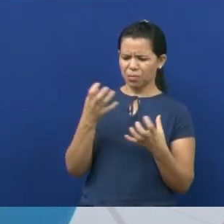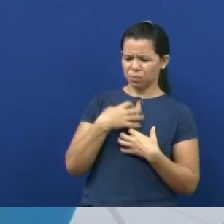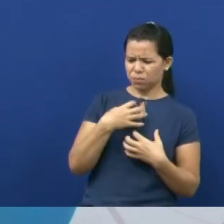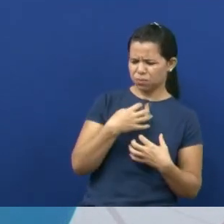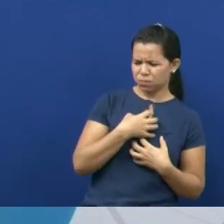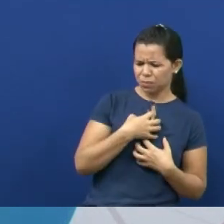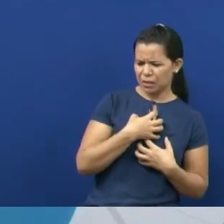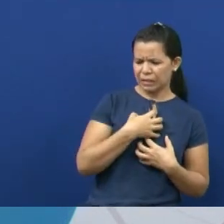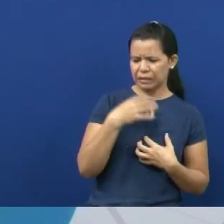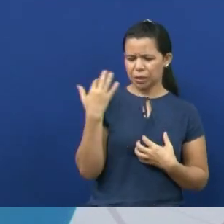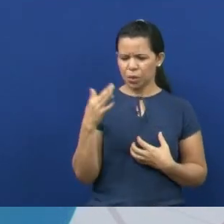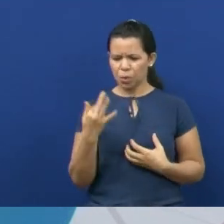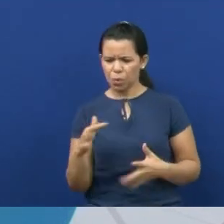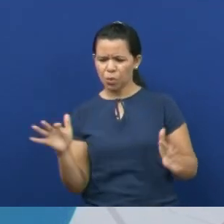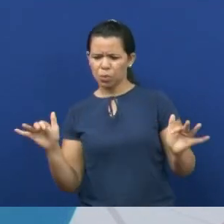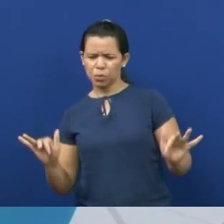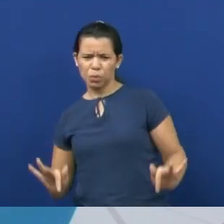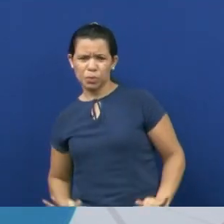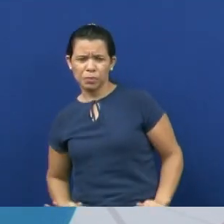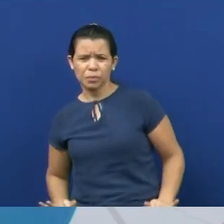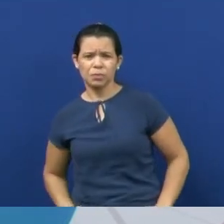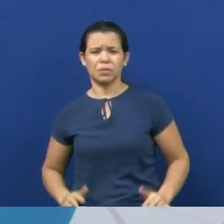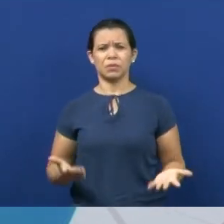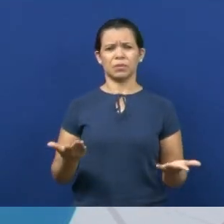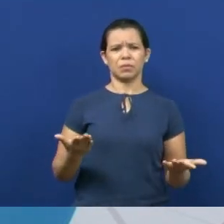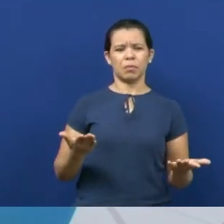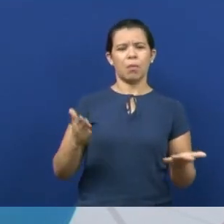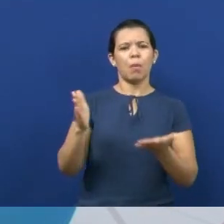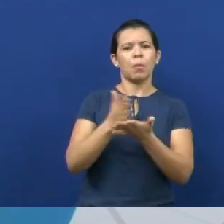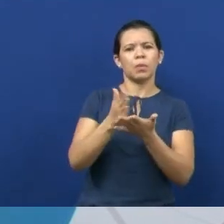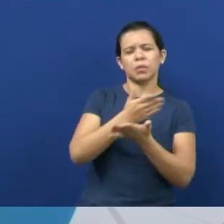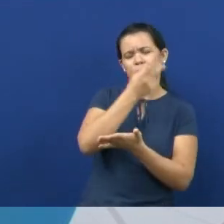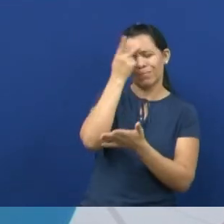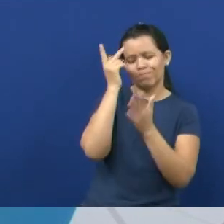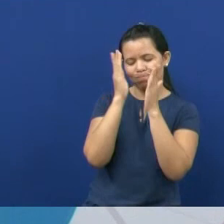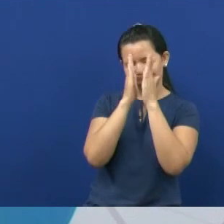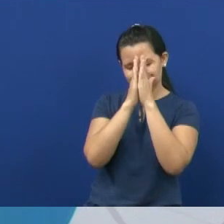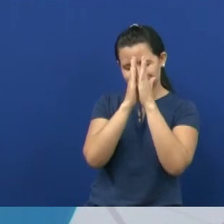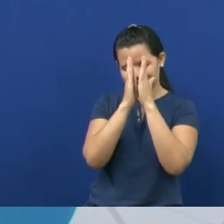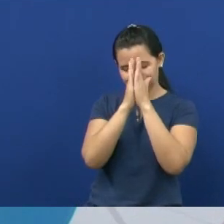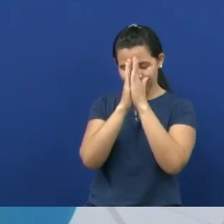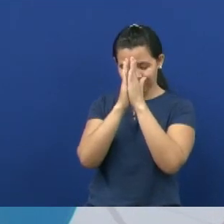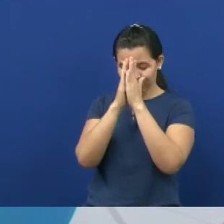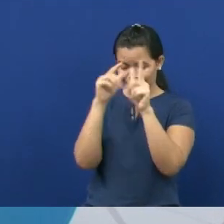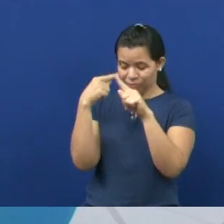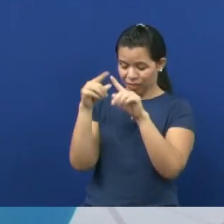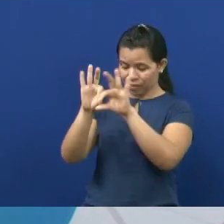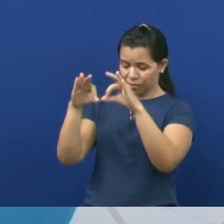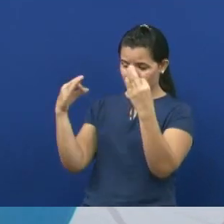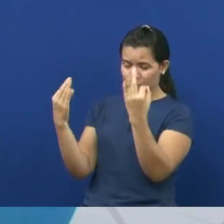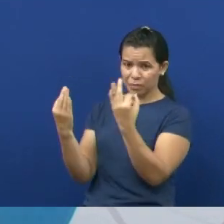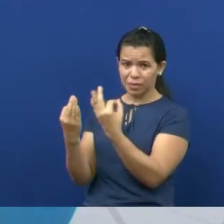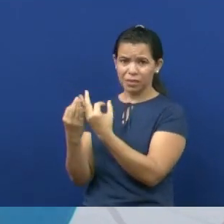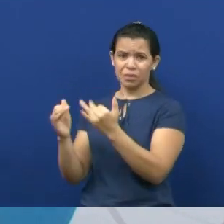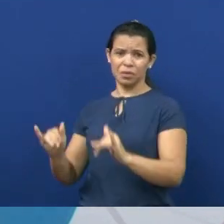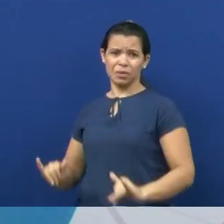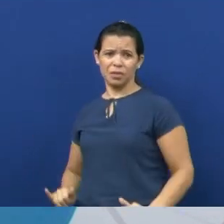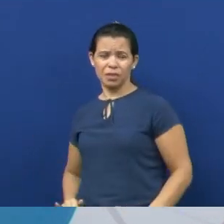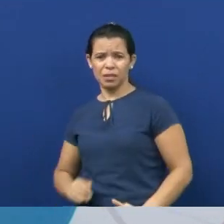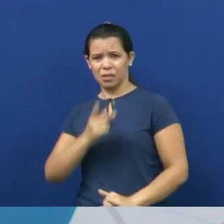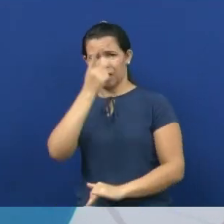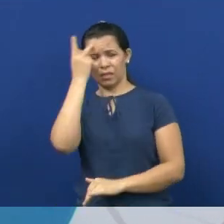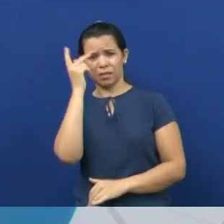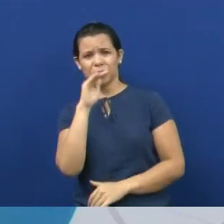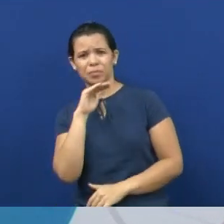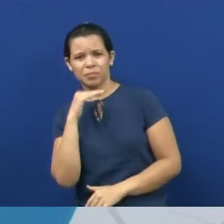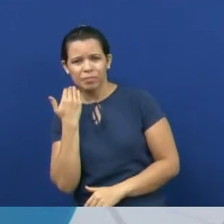gente está orando umas pelas outras porque está vendo que os seus parentes estão sendo sepultados, e isso é graças a